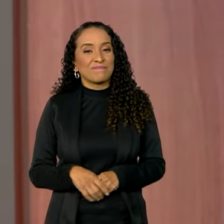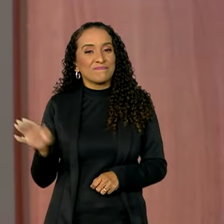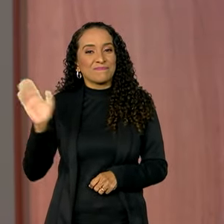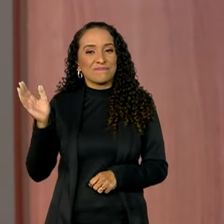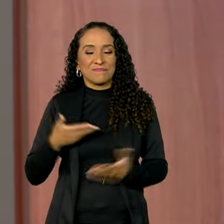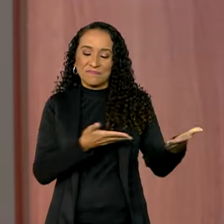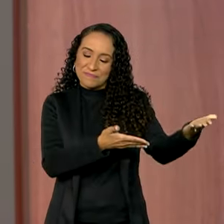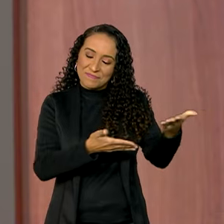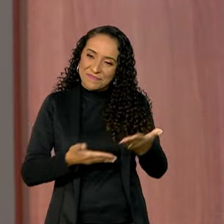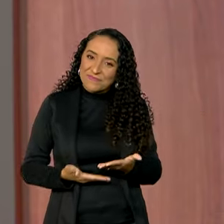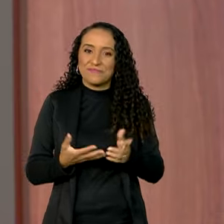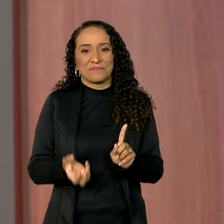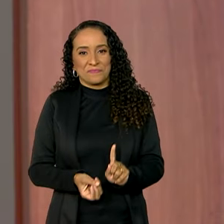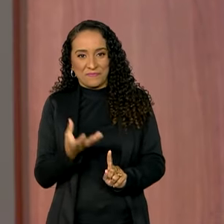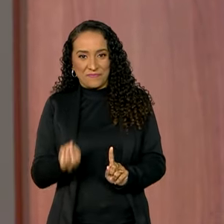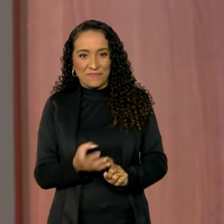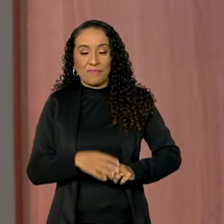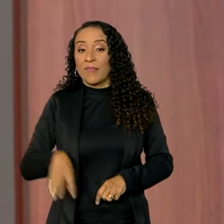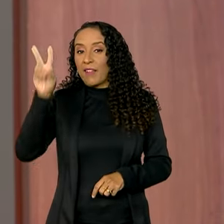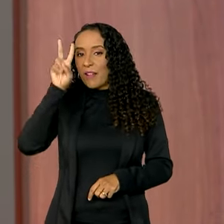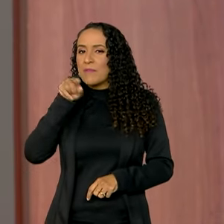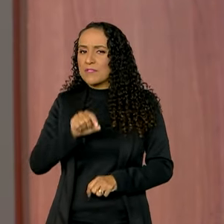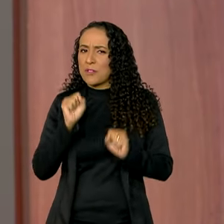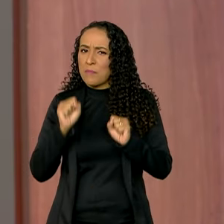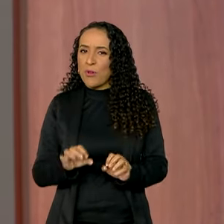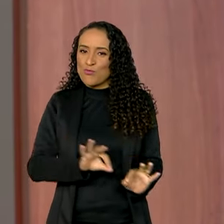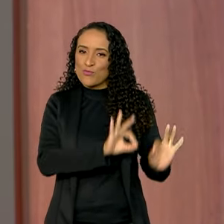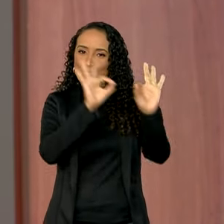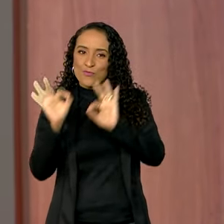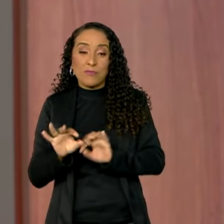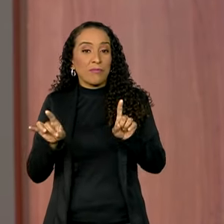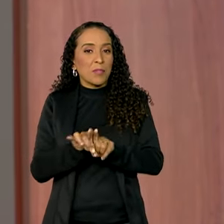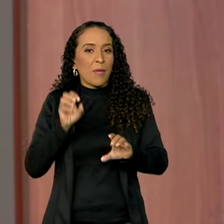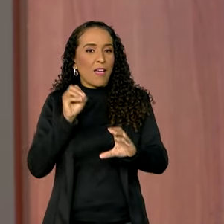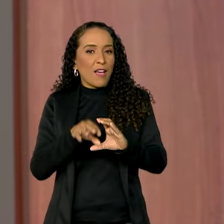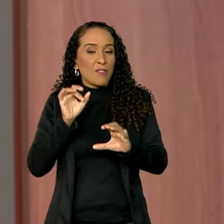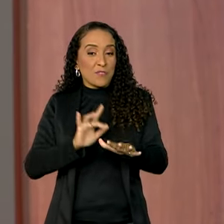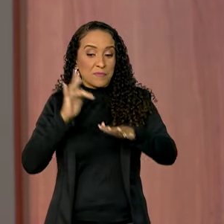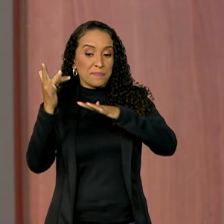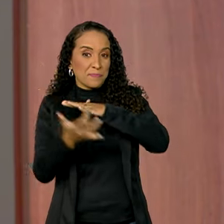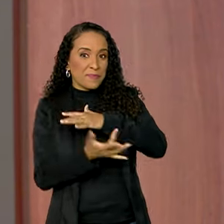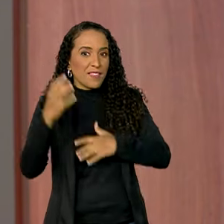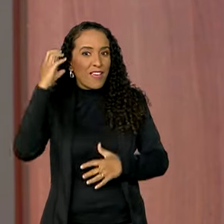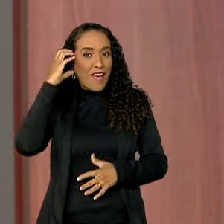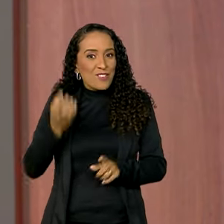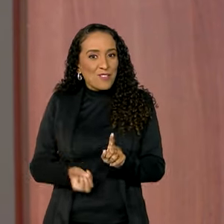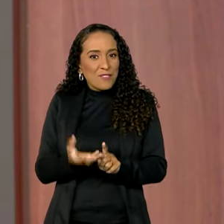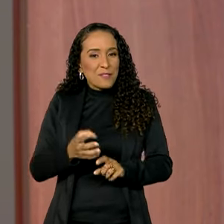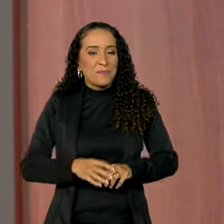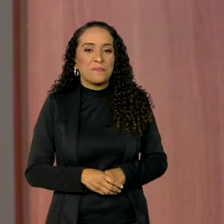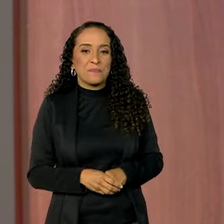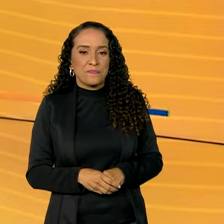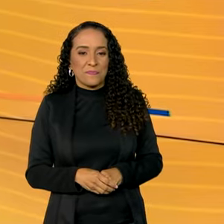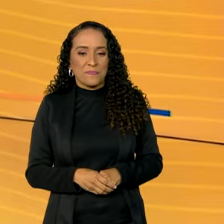Olá, seja muito bem-vindo ao canal GOV. Lembrando que você pode nos acompanhar também ao vivo pelas redes sociais e pela Rádio